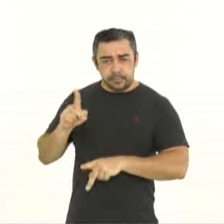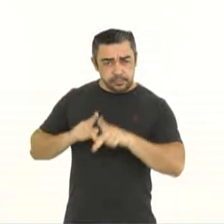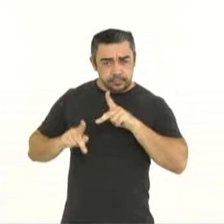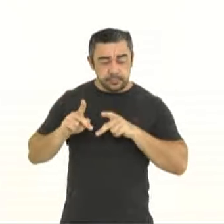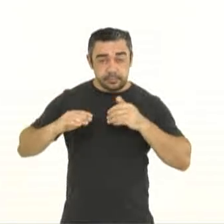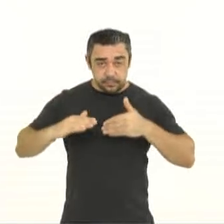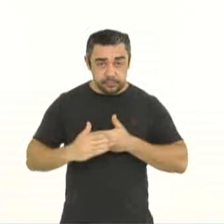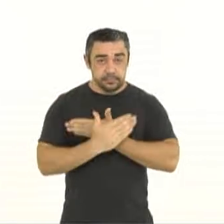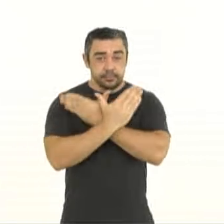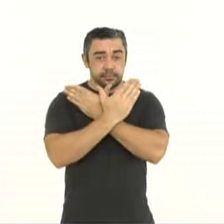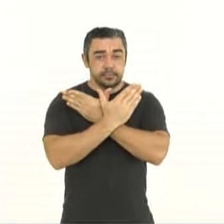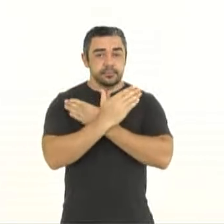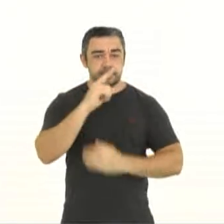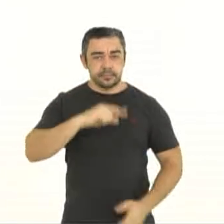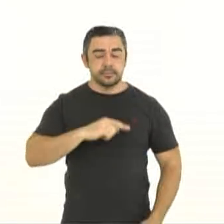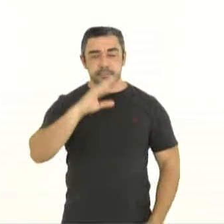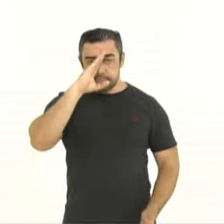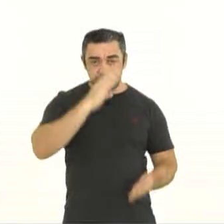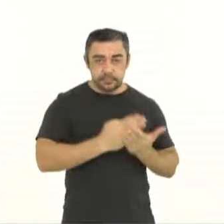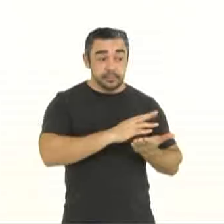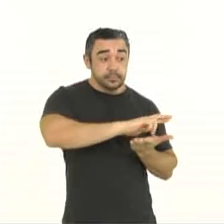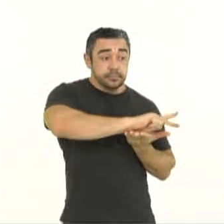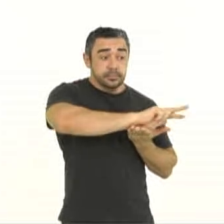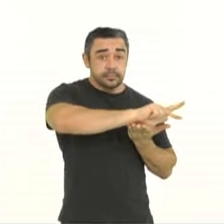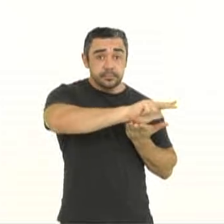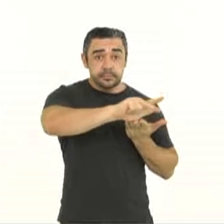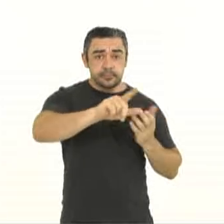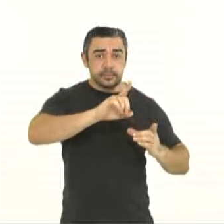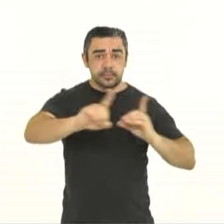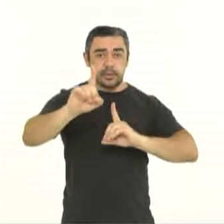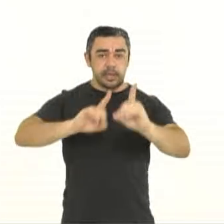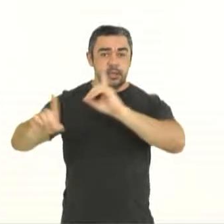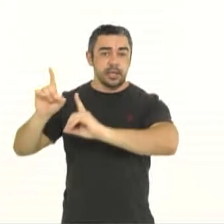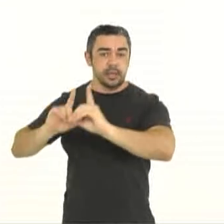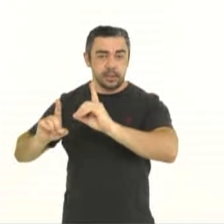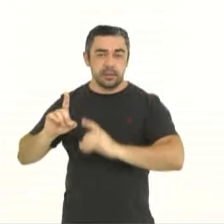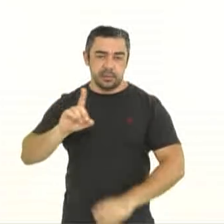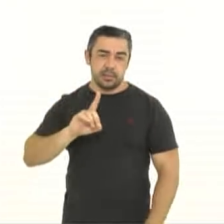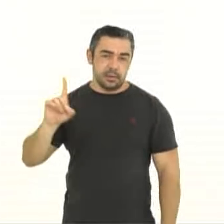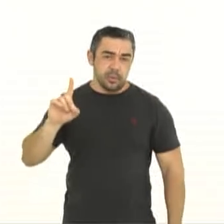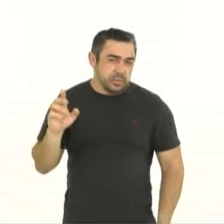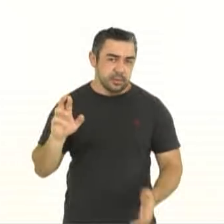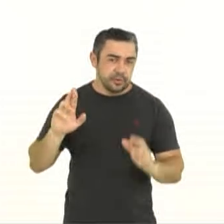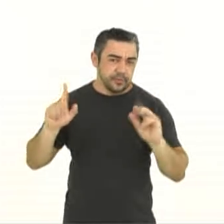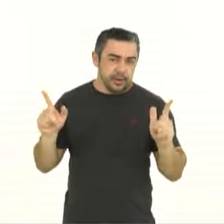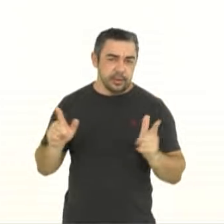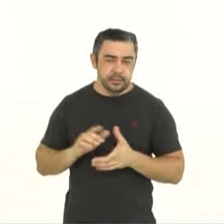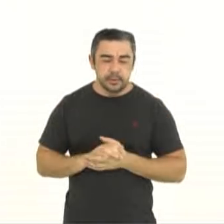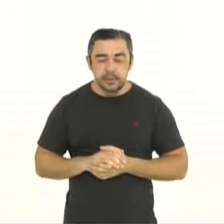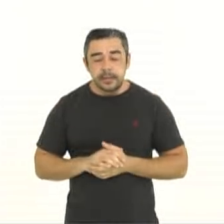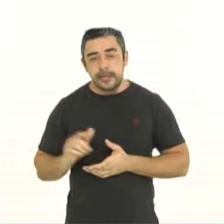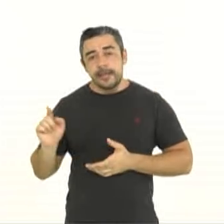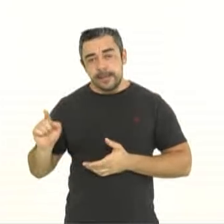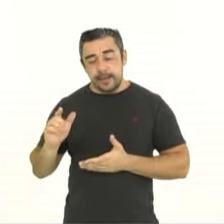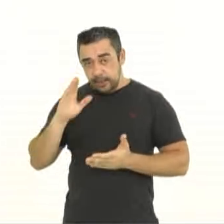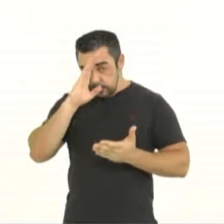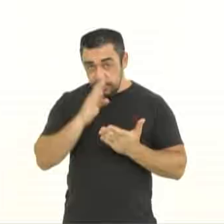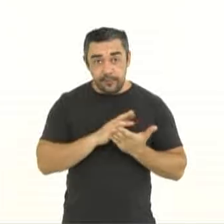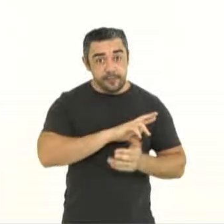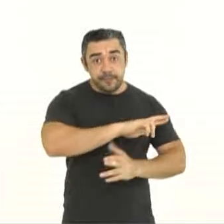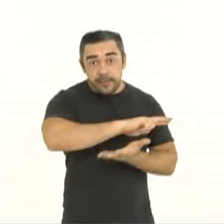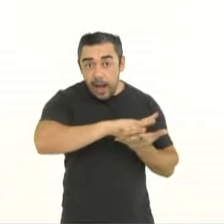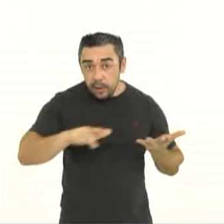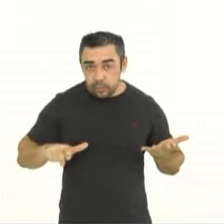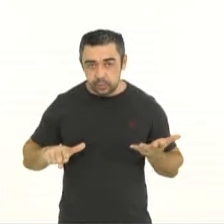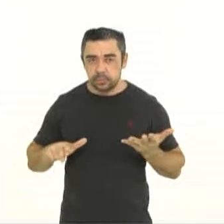eram politeístas, acreditavam em vários deuses. Ou seja, né, acreditavam em vários deuses.